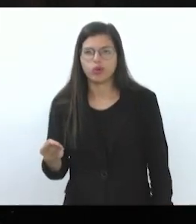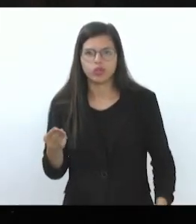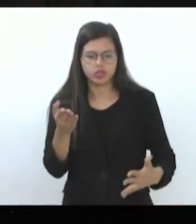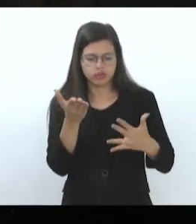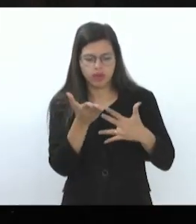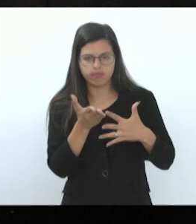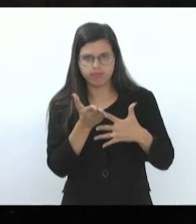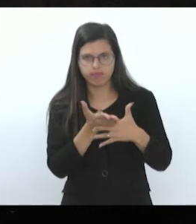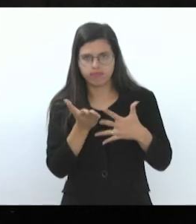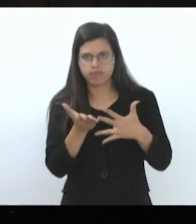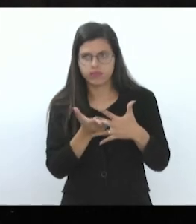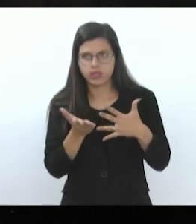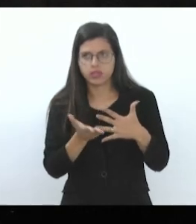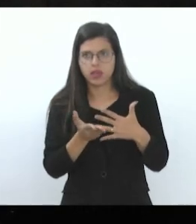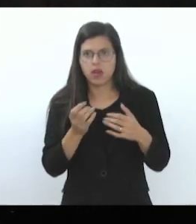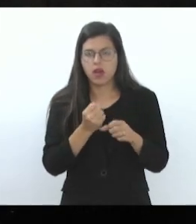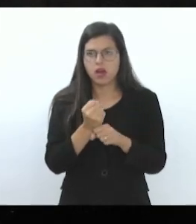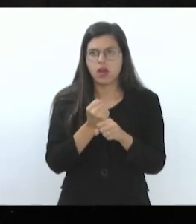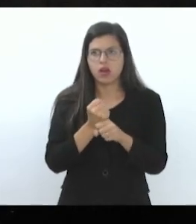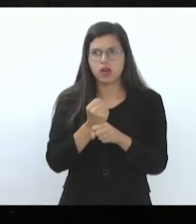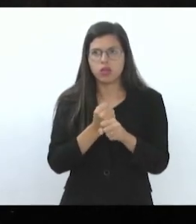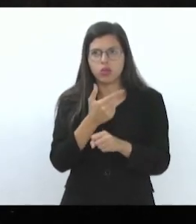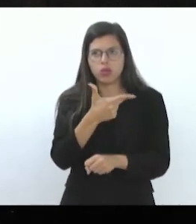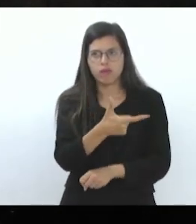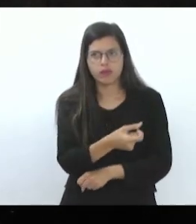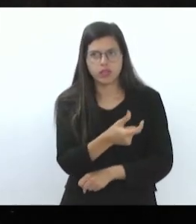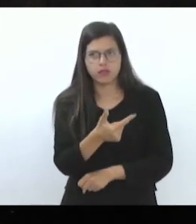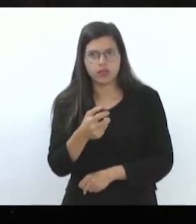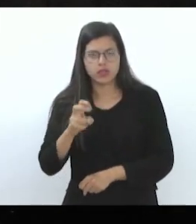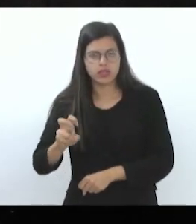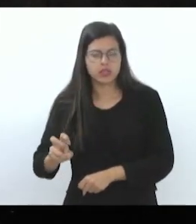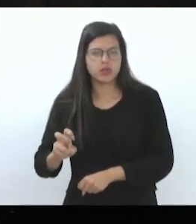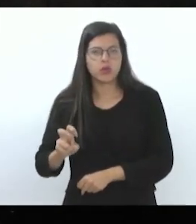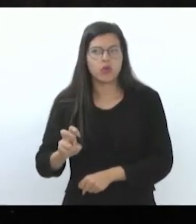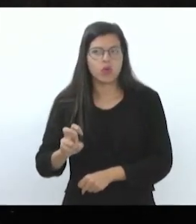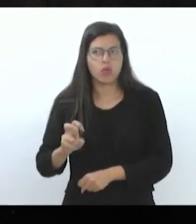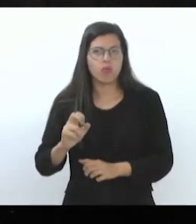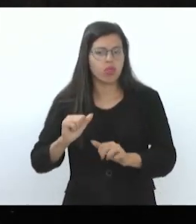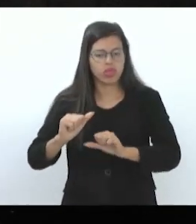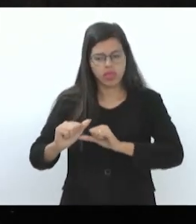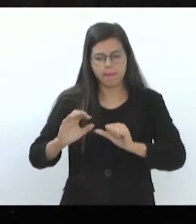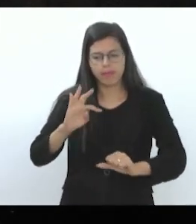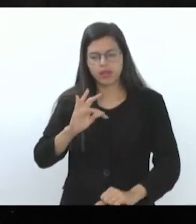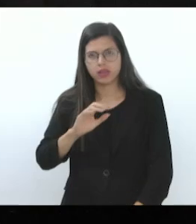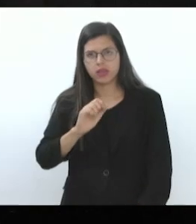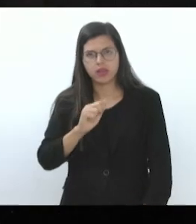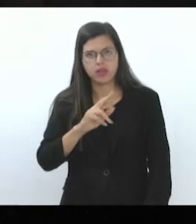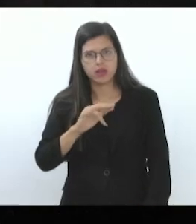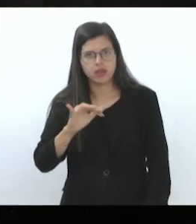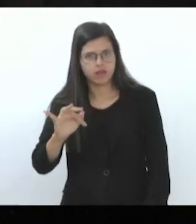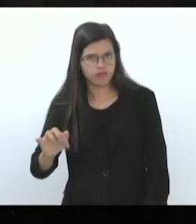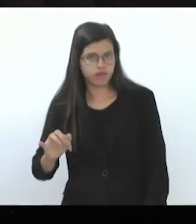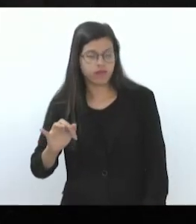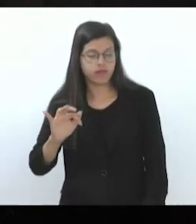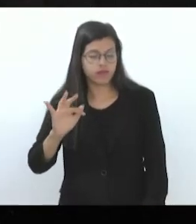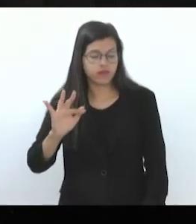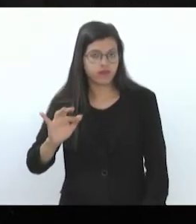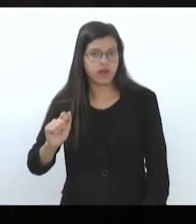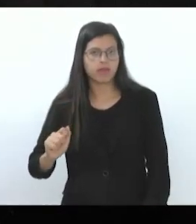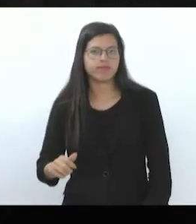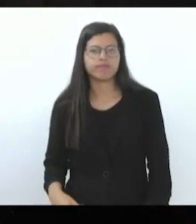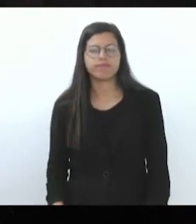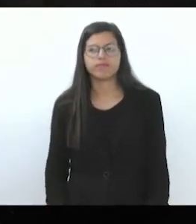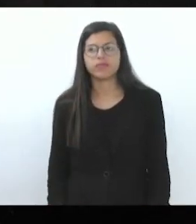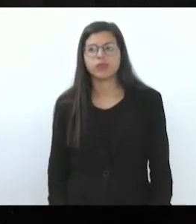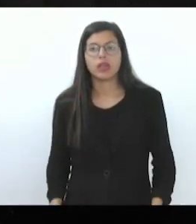poder, em 2025, repassar para a tarifa e postergar o investimento. Então, esses são temas que o Poder